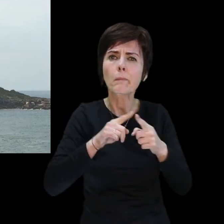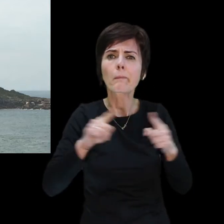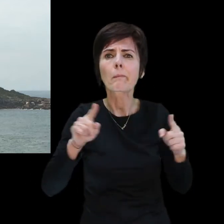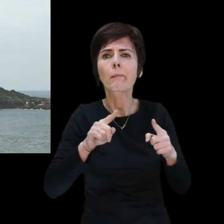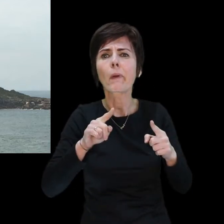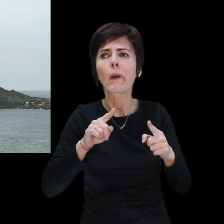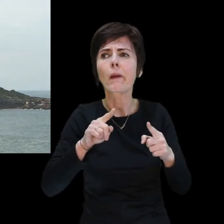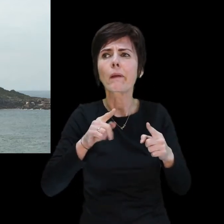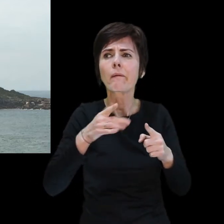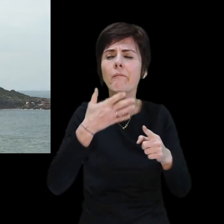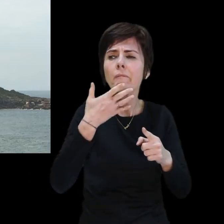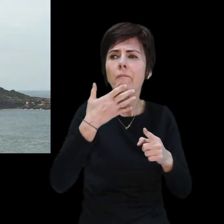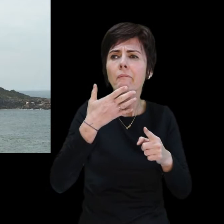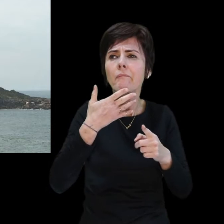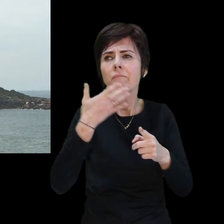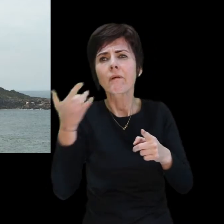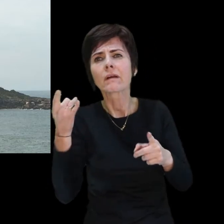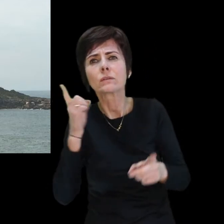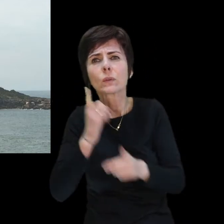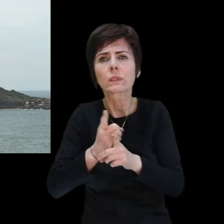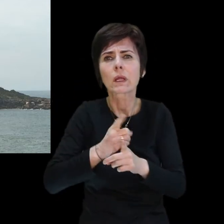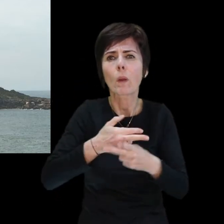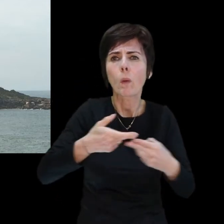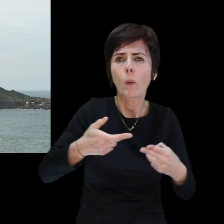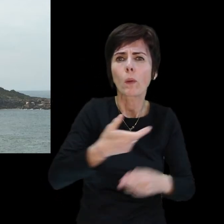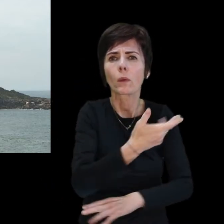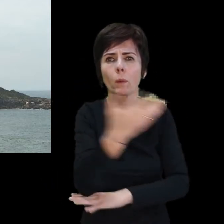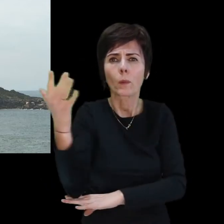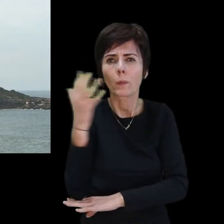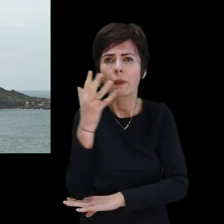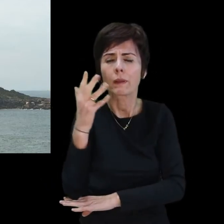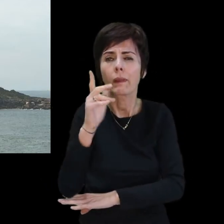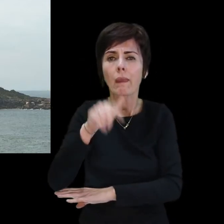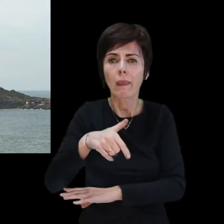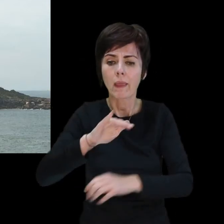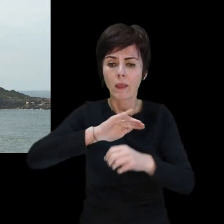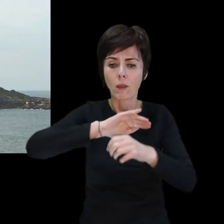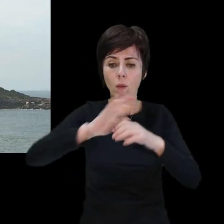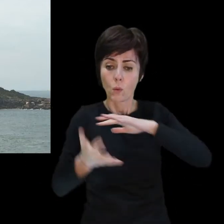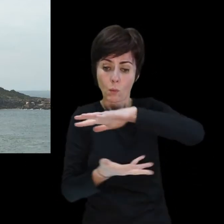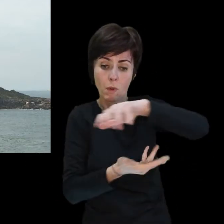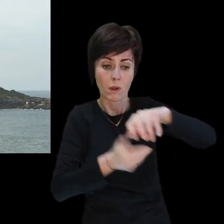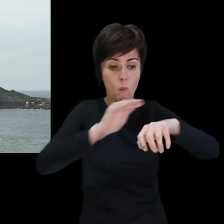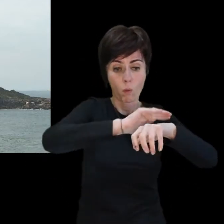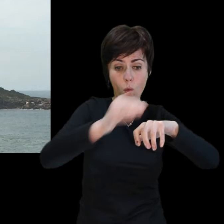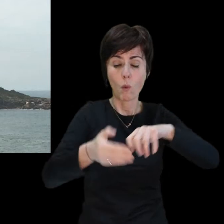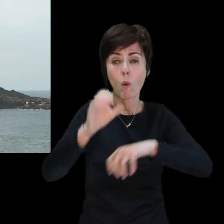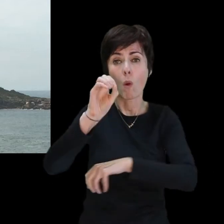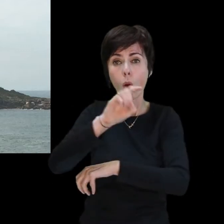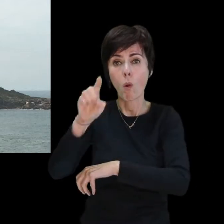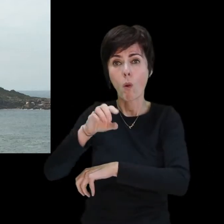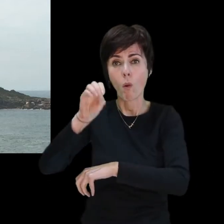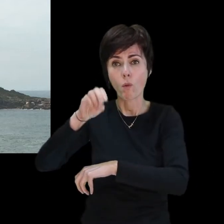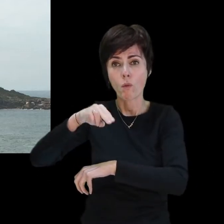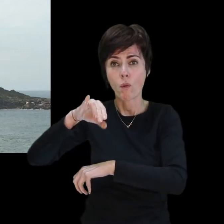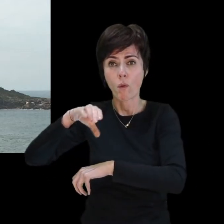conta. Né? Então, o mais comum, que tem se falado muito, principalmente com relação à questão ambiental, é na camada de ozônio. Então, na camada de ozônio,